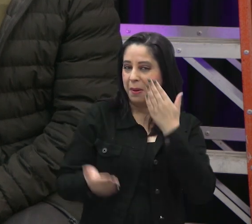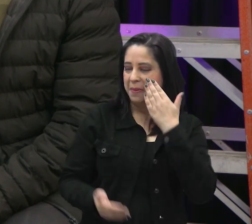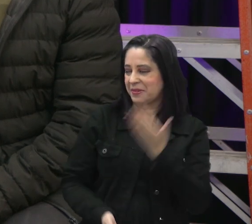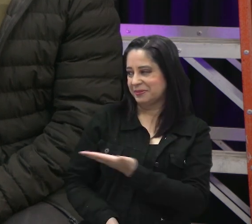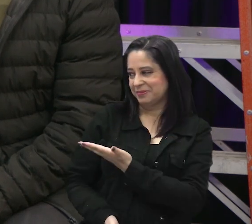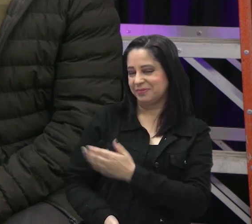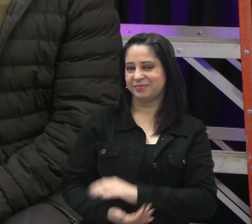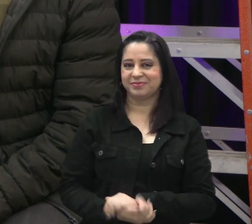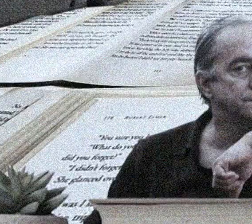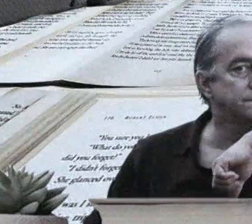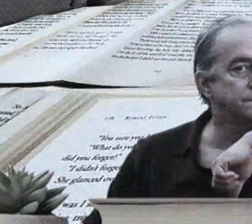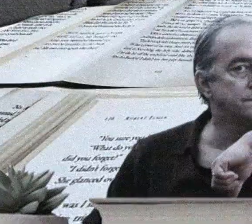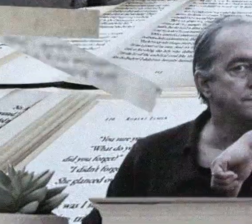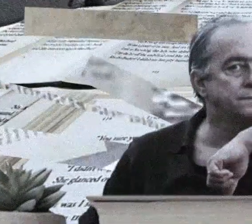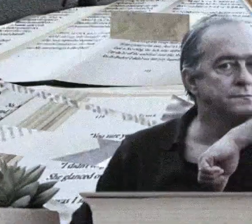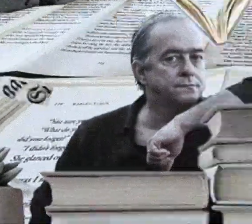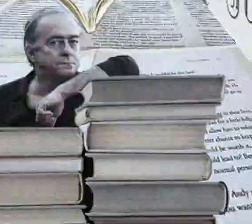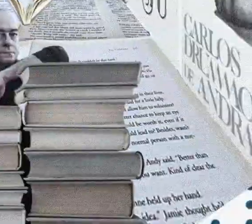a Tamires Vick.